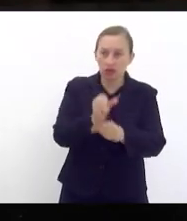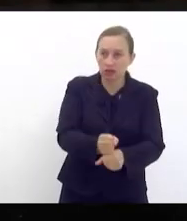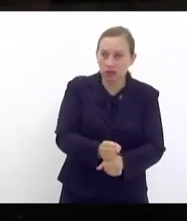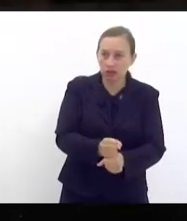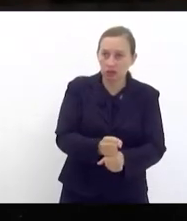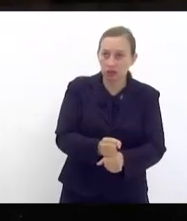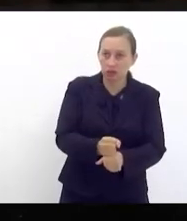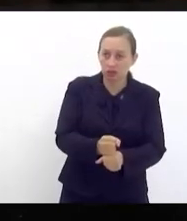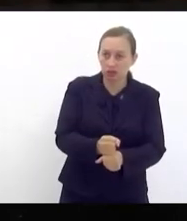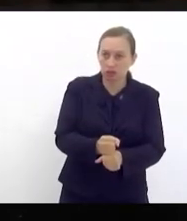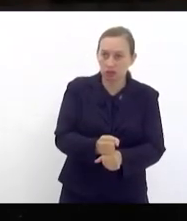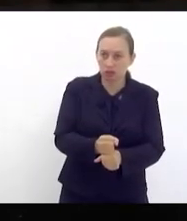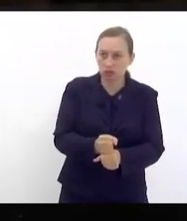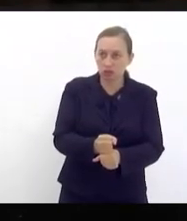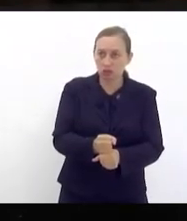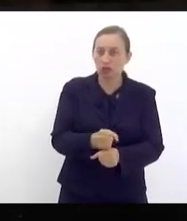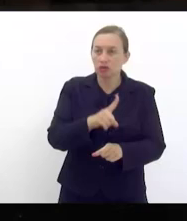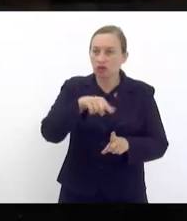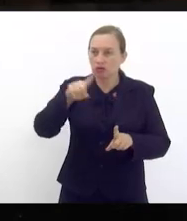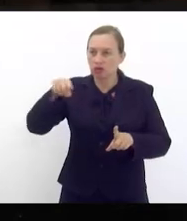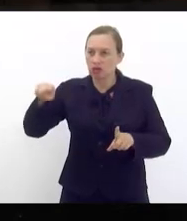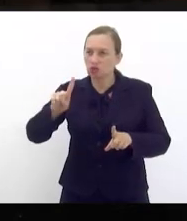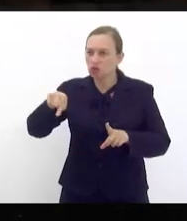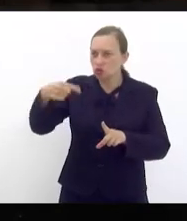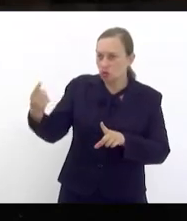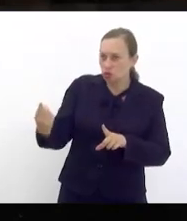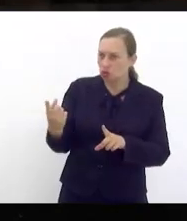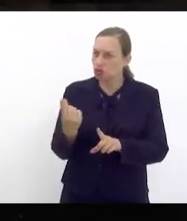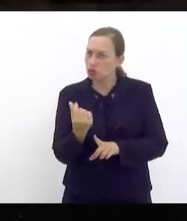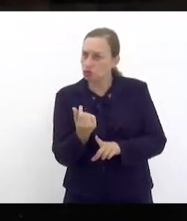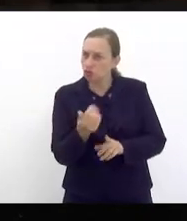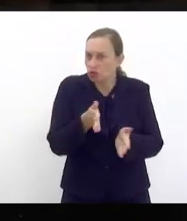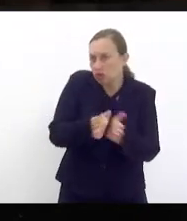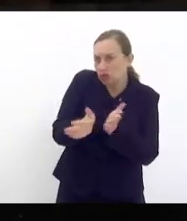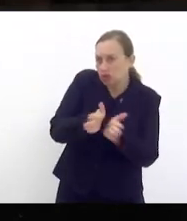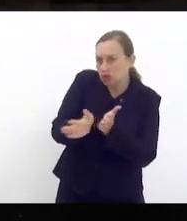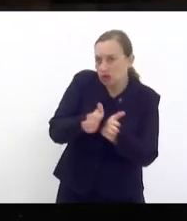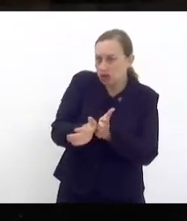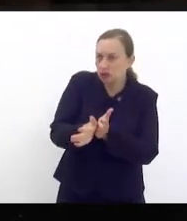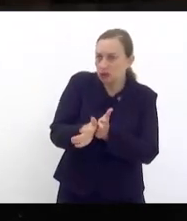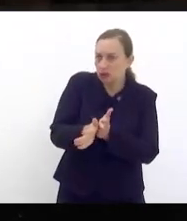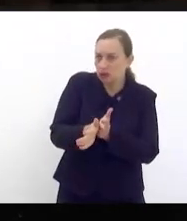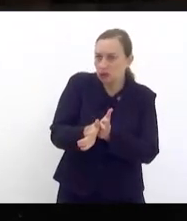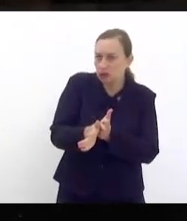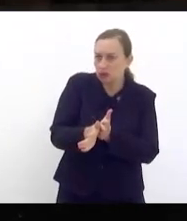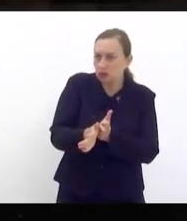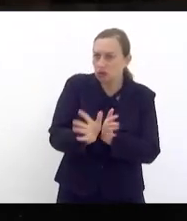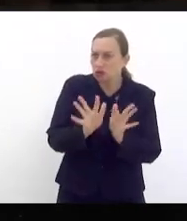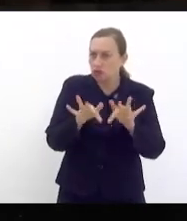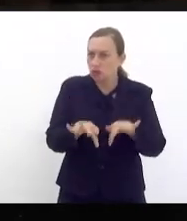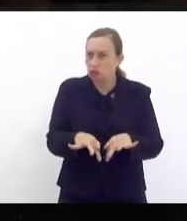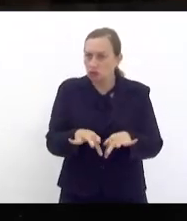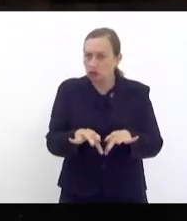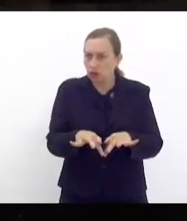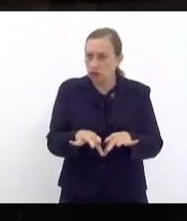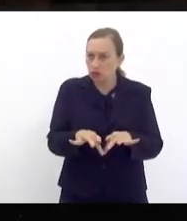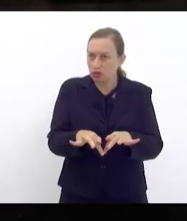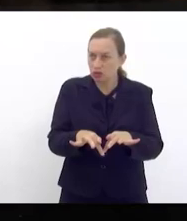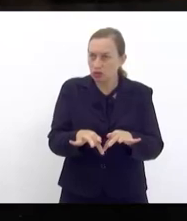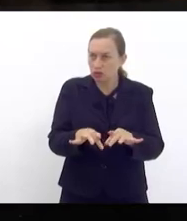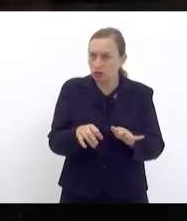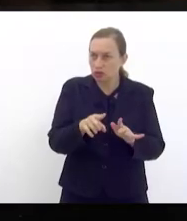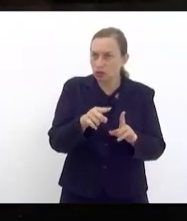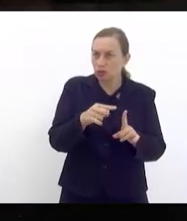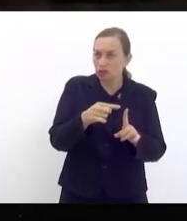que conta as variações de outras receitas e de outras despesas, ele no final resta negativo